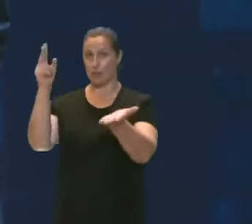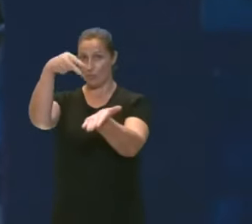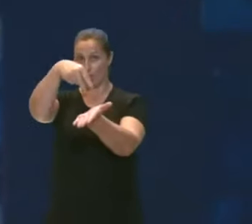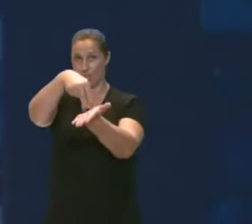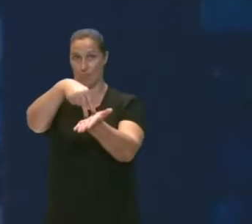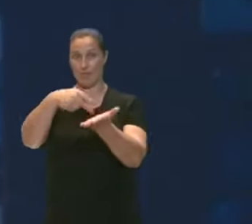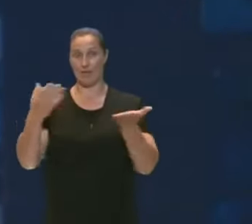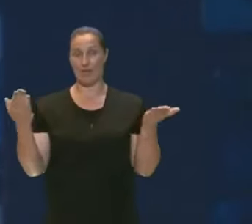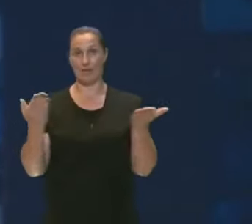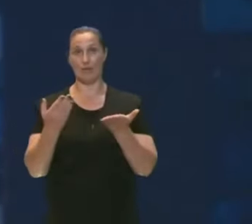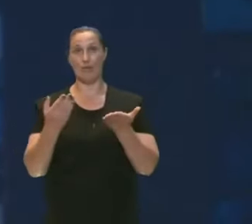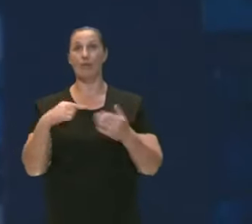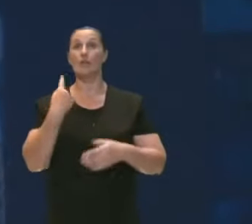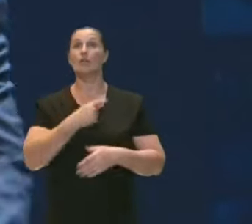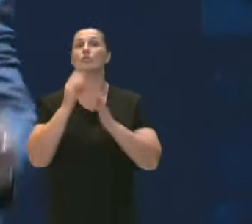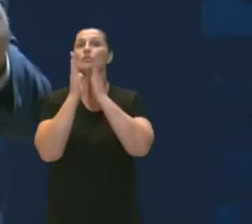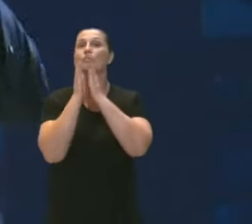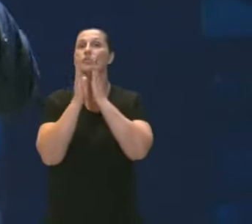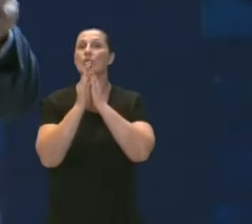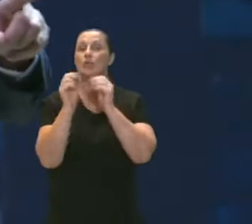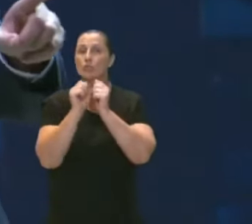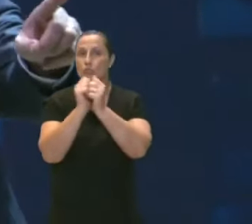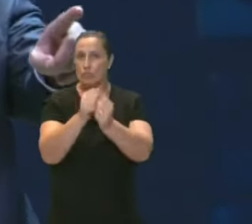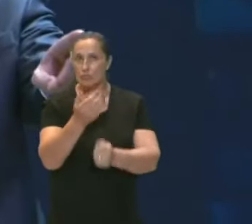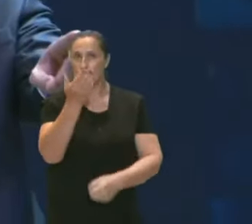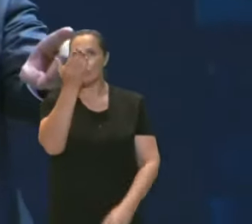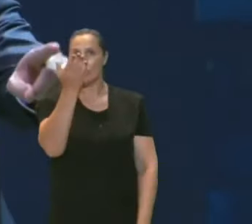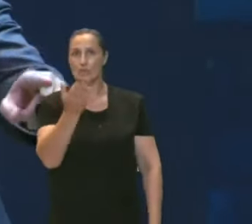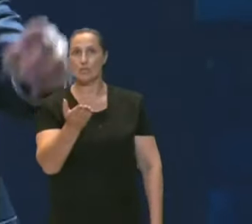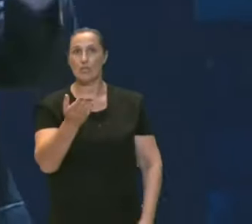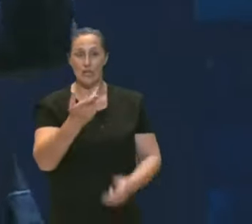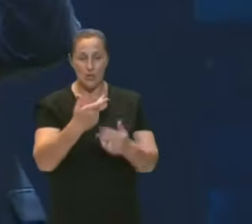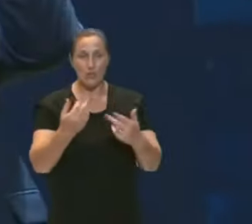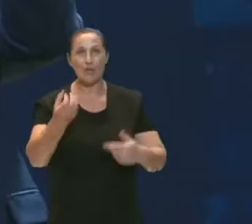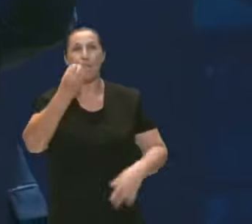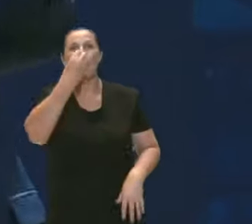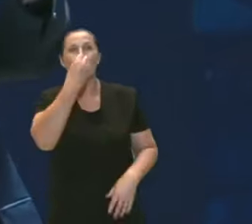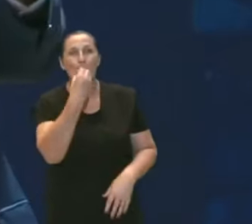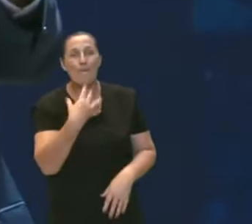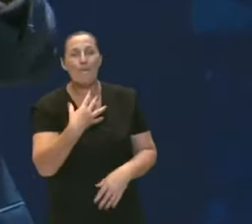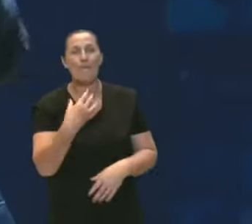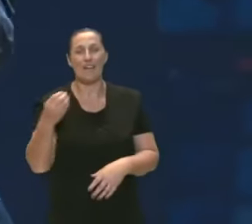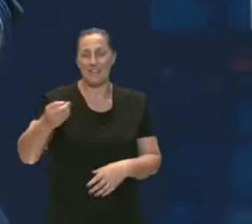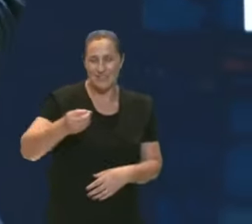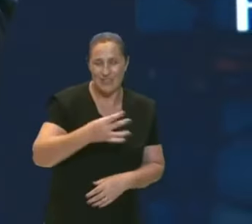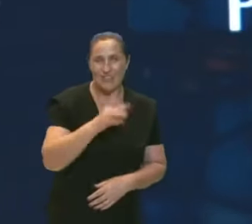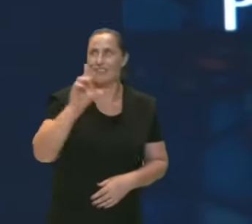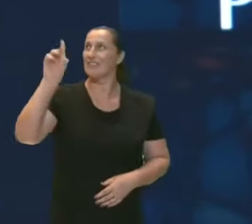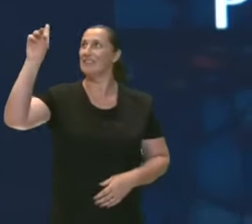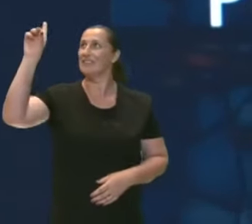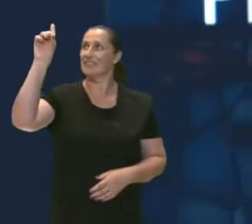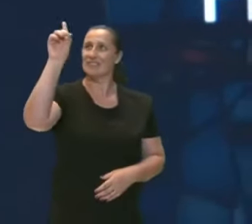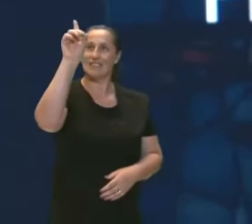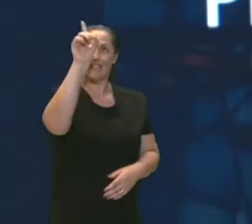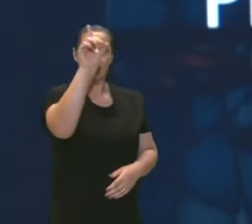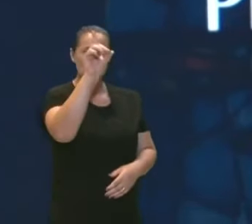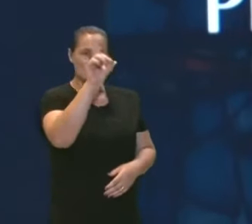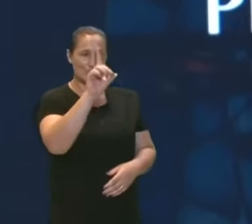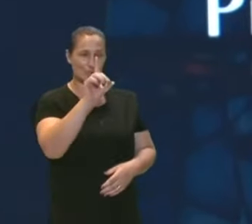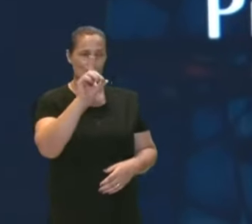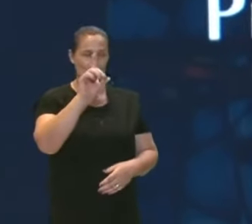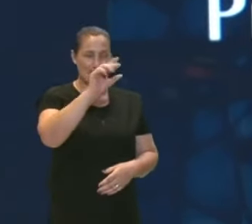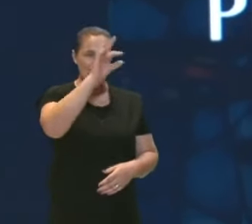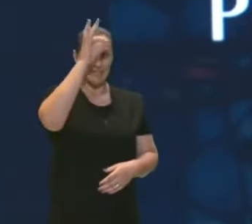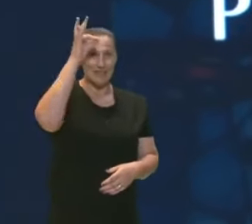lugar, porque nós vamos orar com você, e coisa nova de Deus vai acontecer, porque Ele ouve a oração e Ele entra, o Espírito de